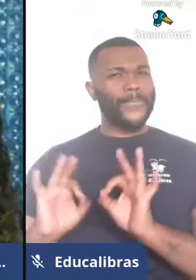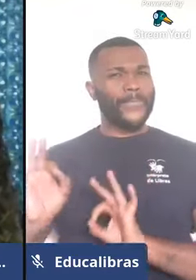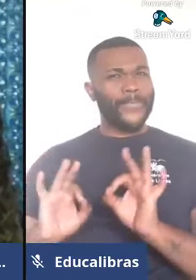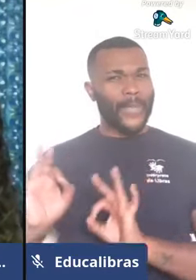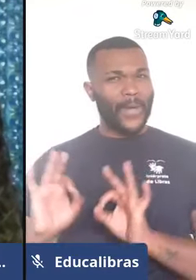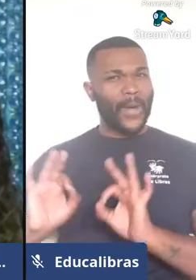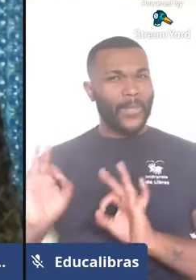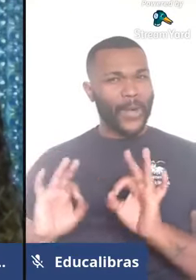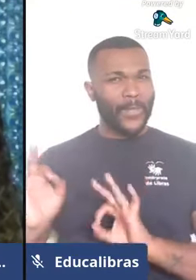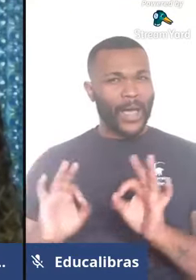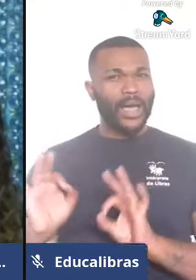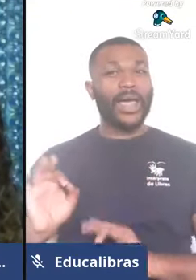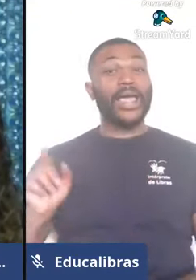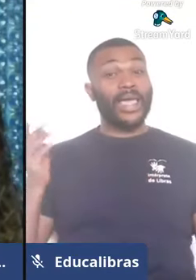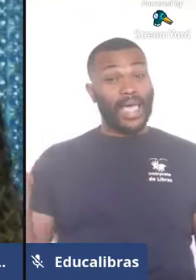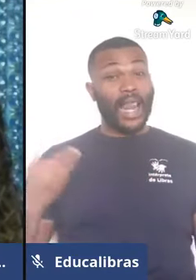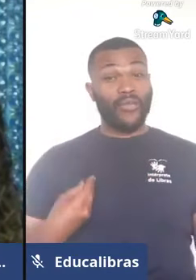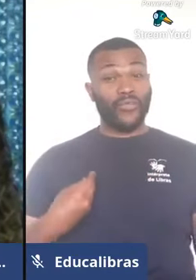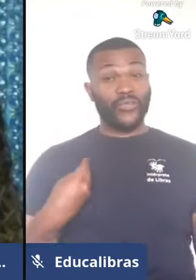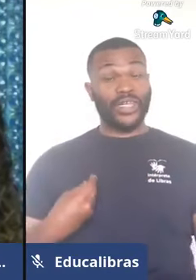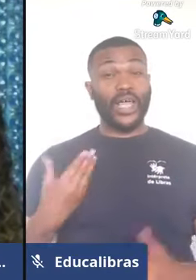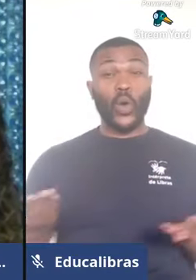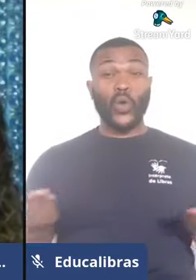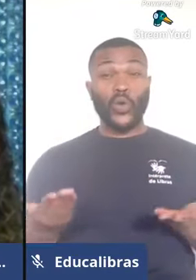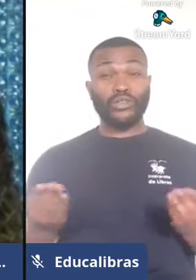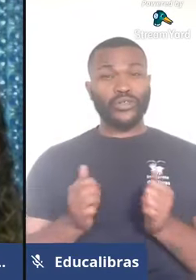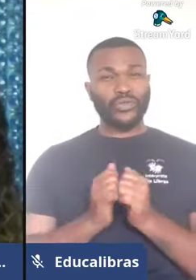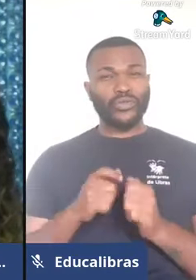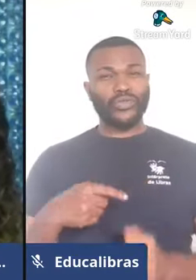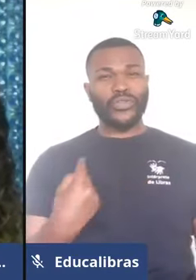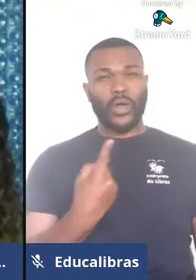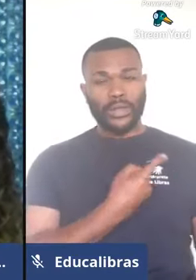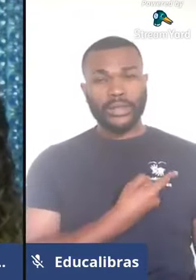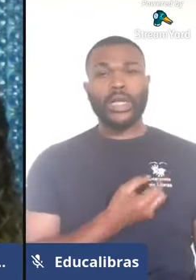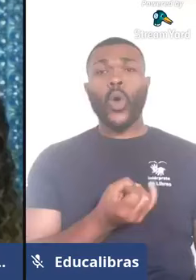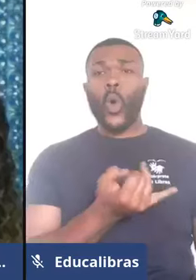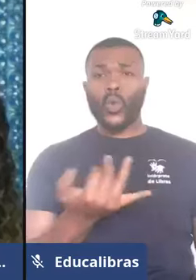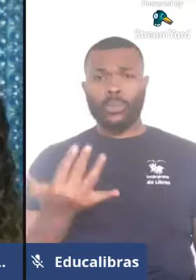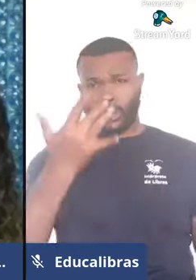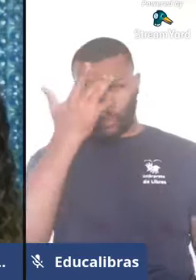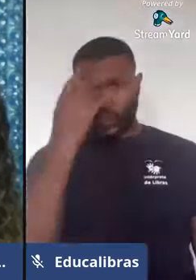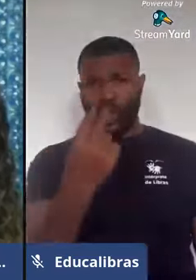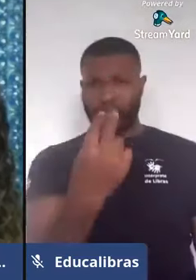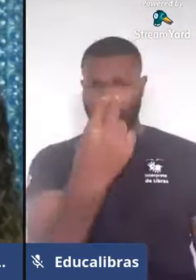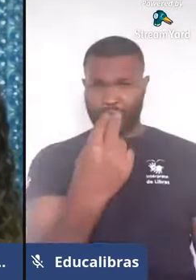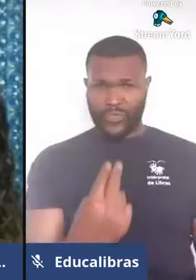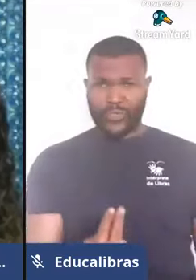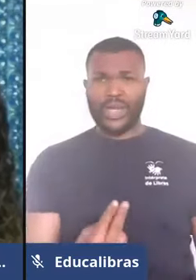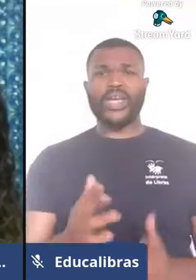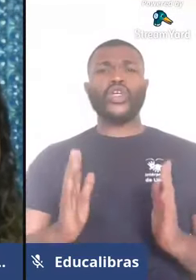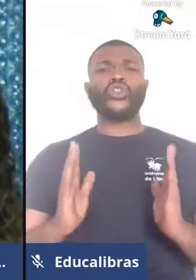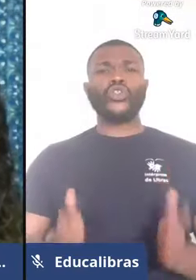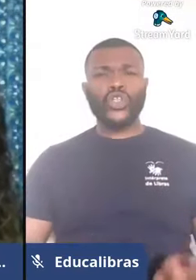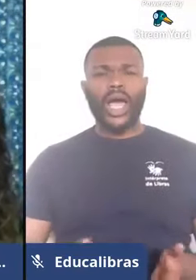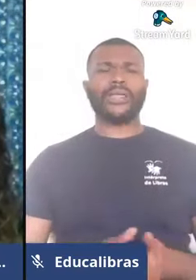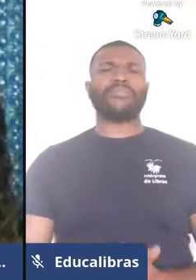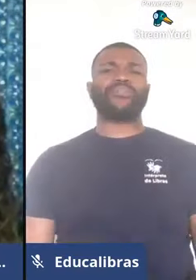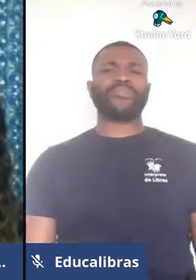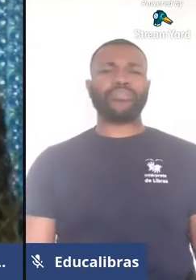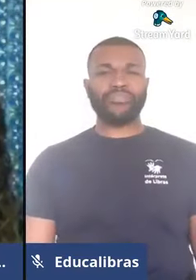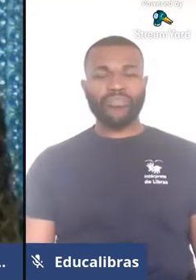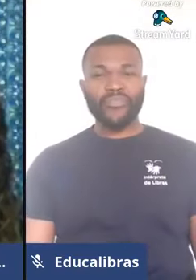Aline Moraes, que está aqui com a gente. Bom, as pessoas já estão entrando, a gente já tem algumas dezenas de pessoas